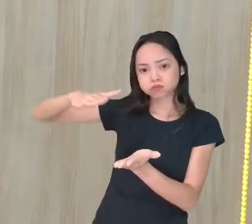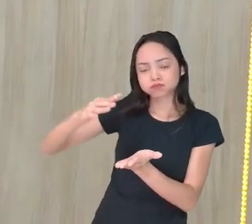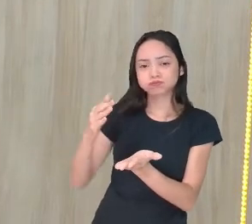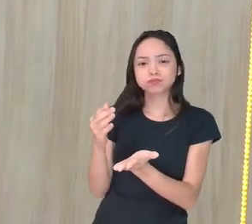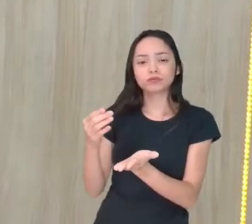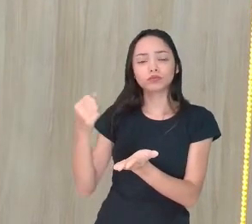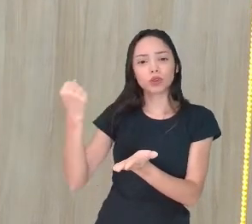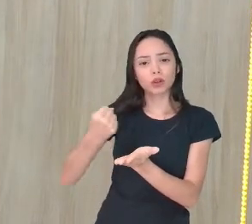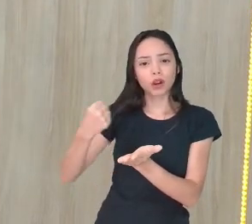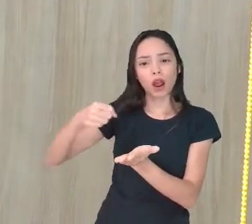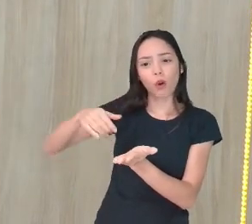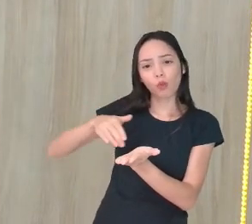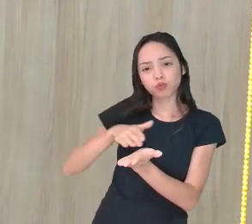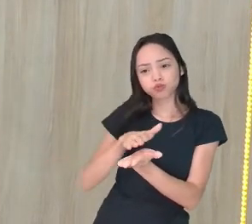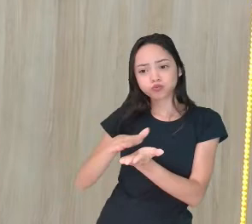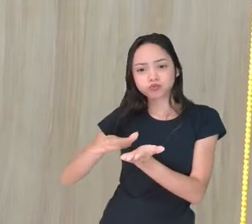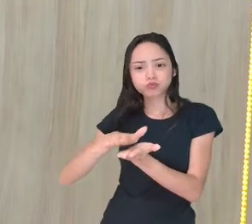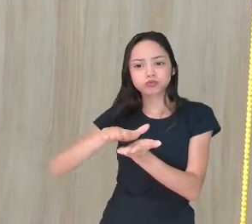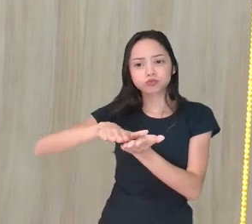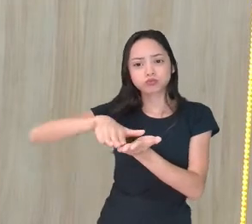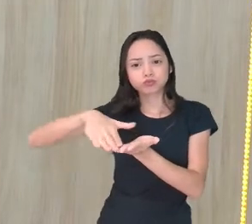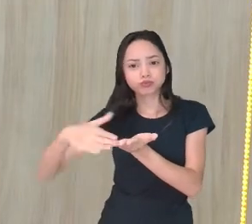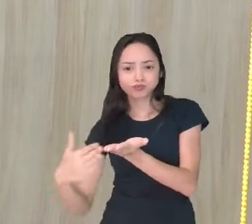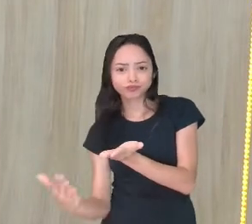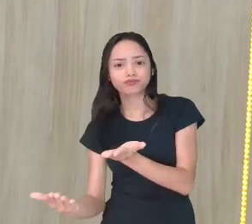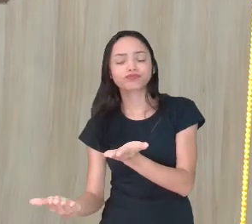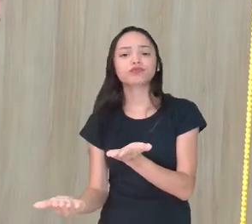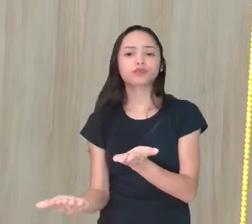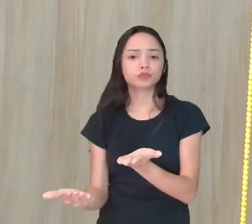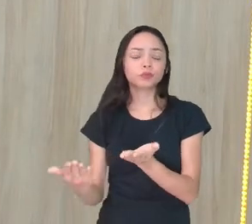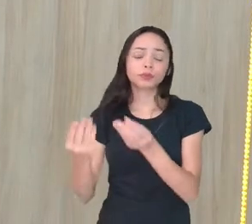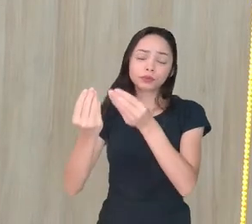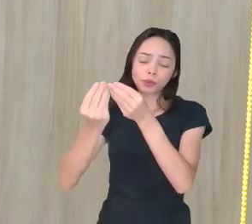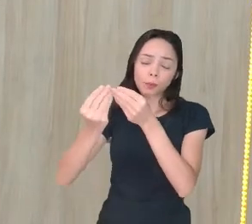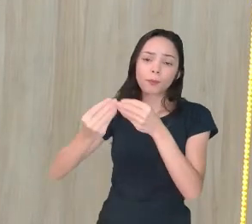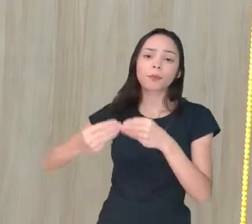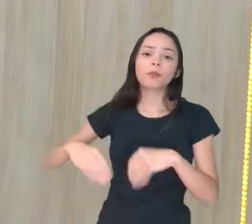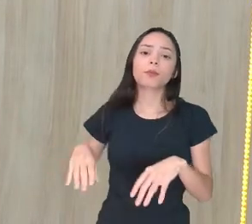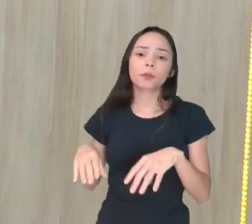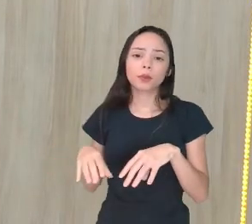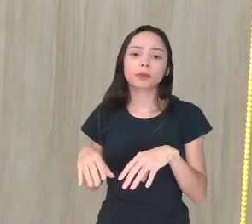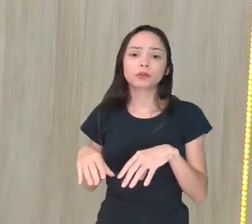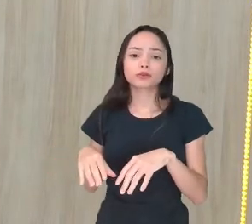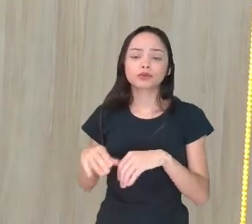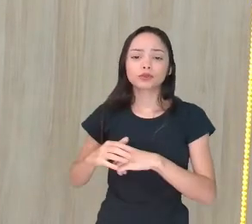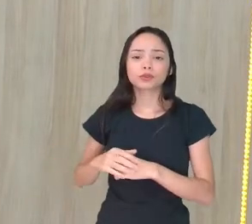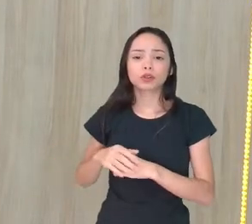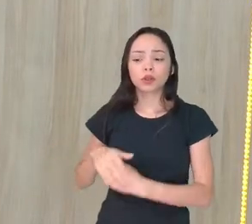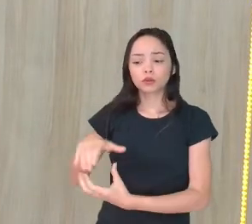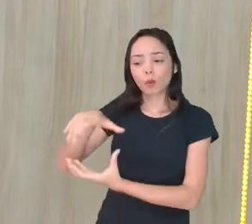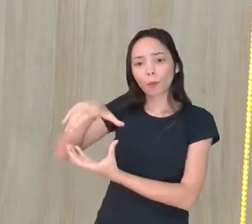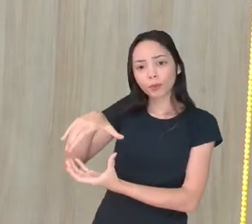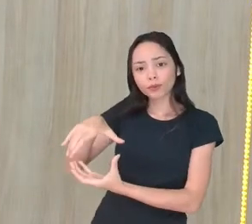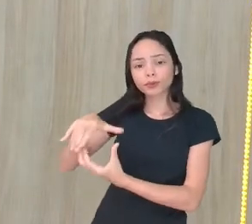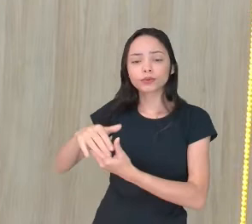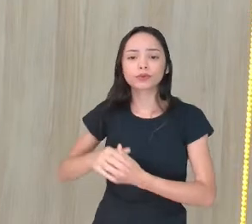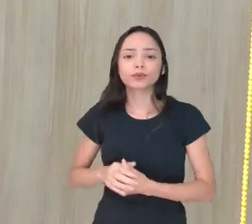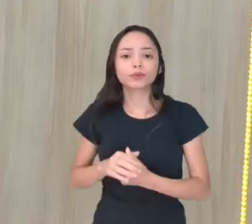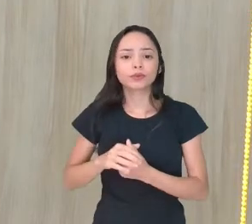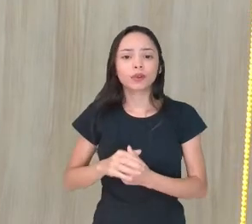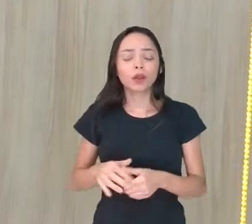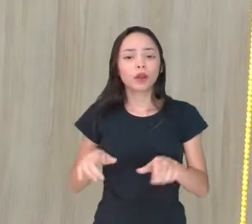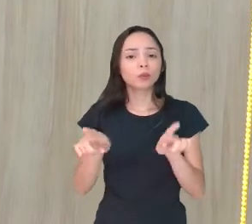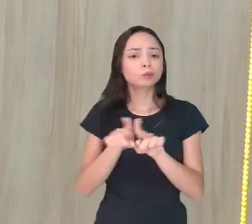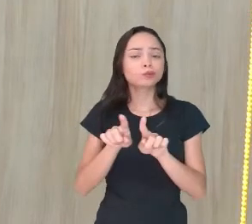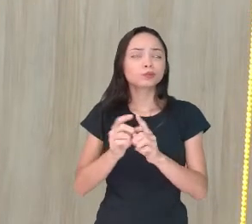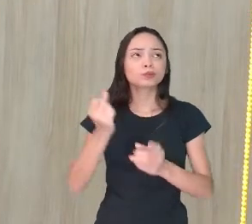na rua, eles vão caindo no buraco, vão prejudicando ali, por exemplo, pneu, né? Suspensão, ou às